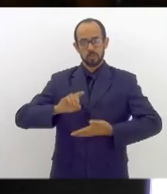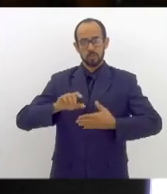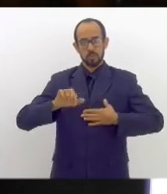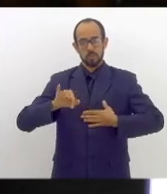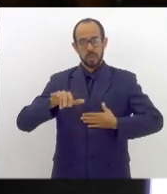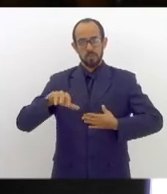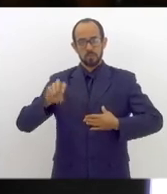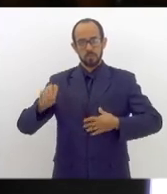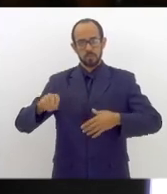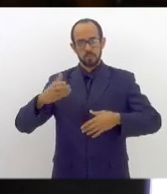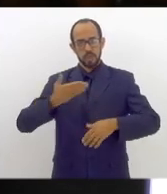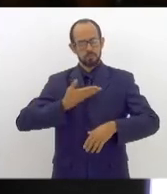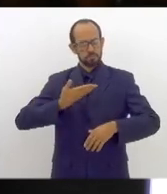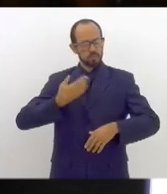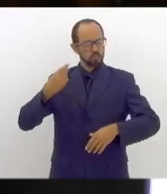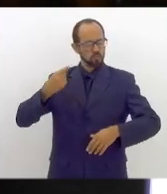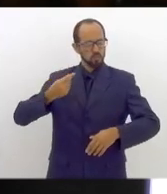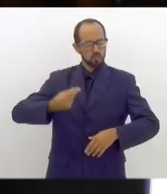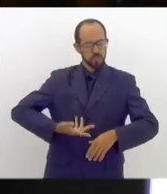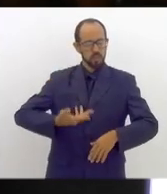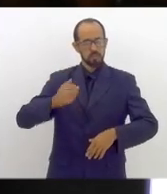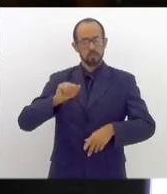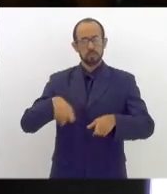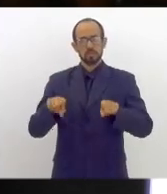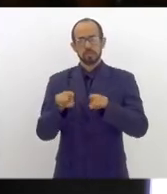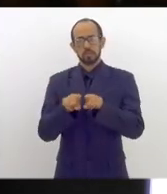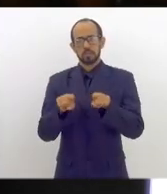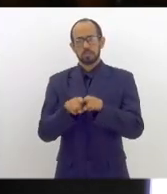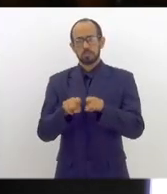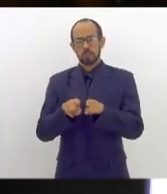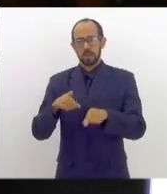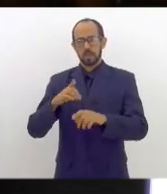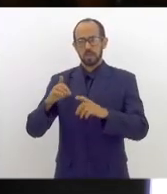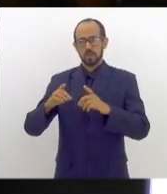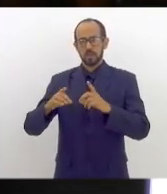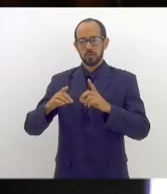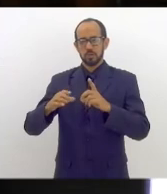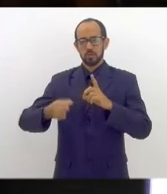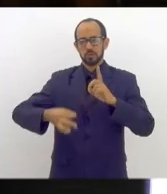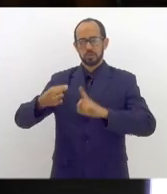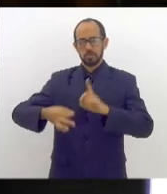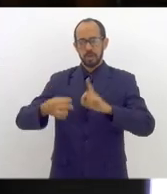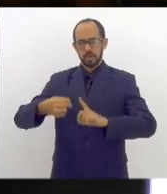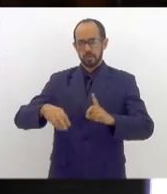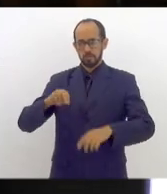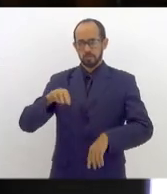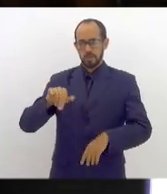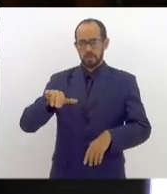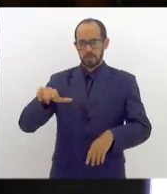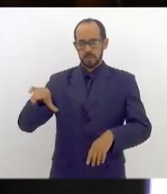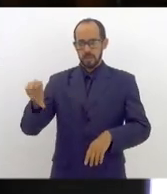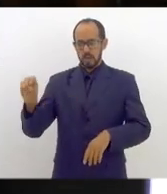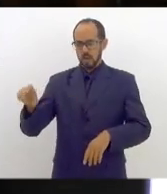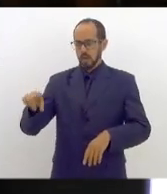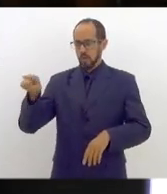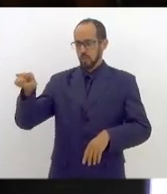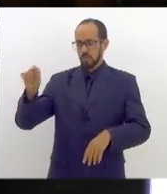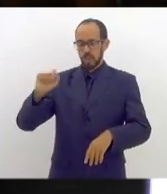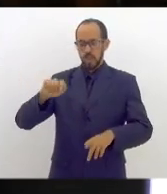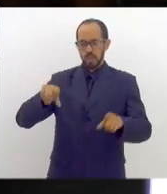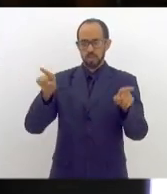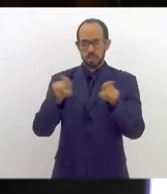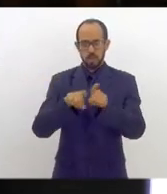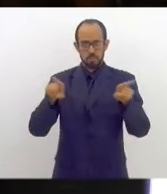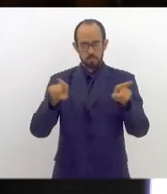amigo de longa data queria cumprimentar Desembargador Marcelo além de